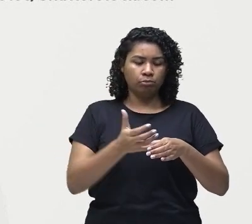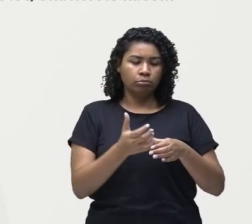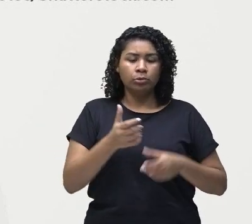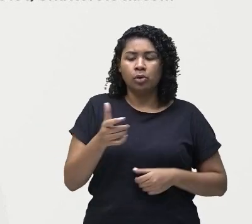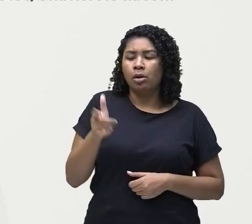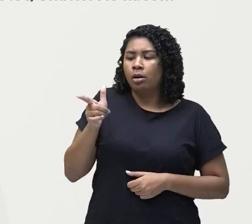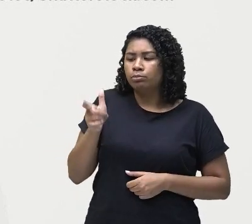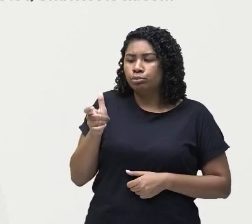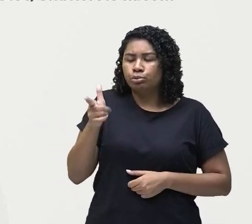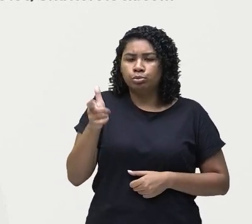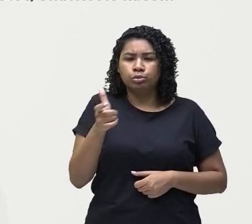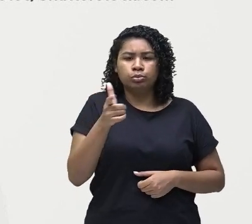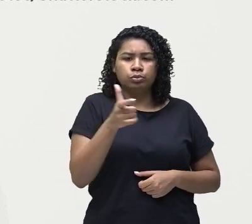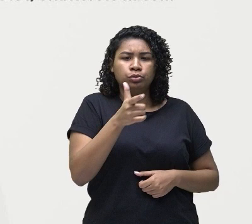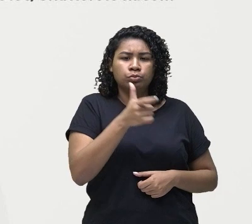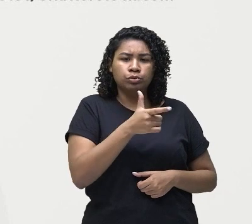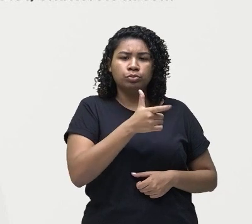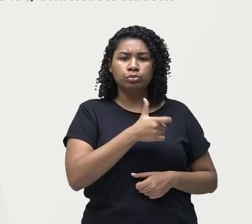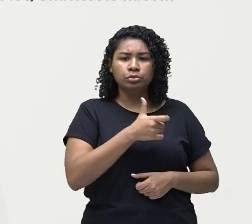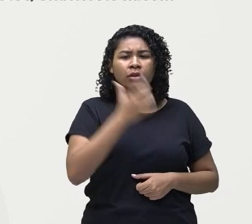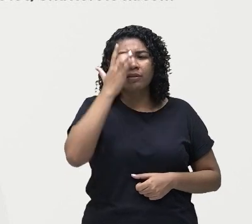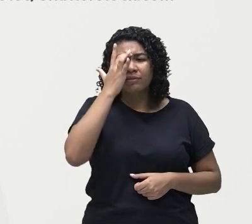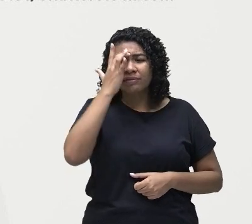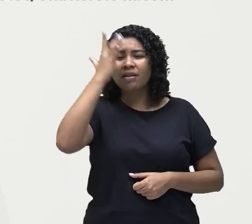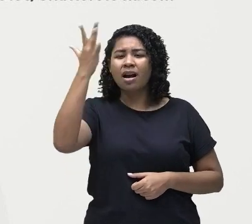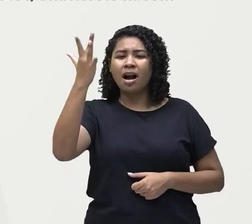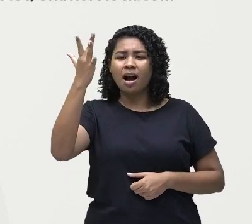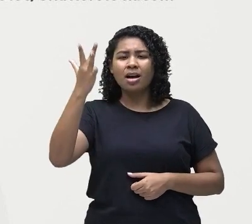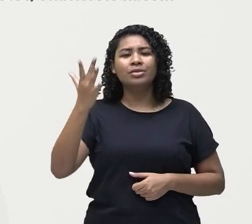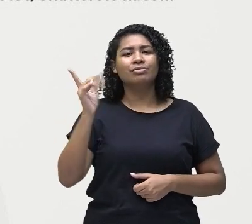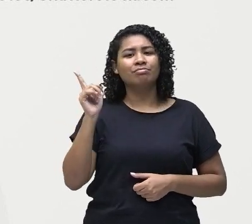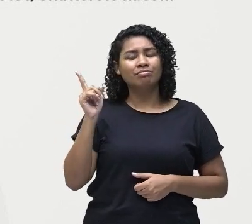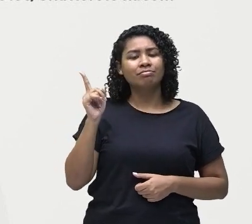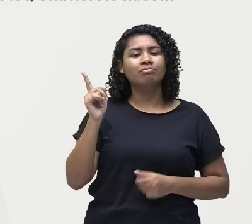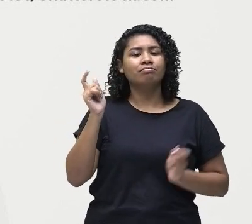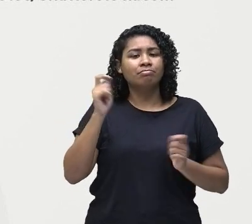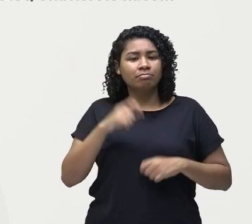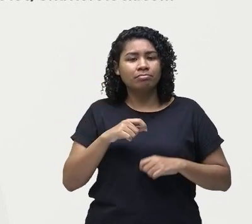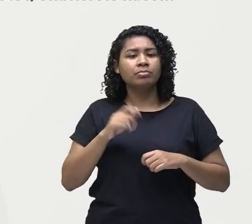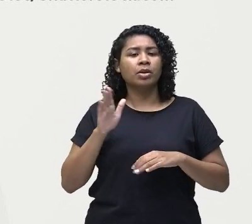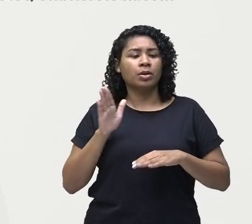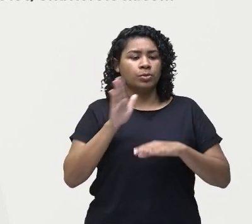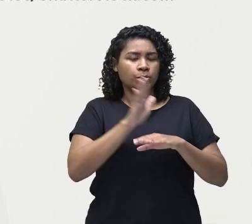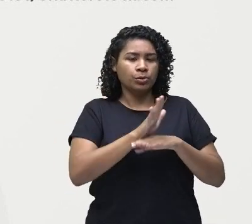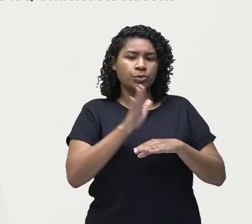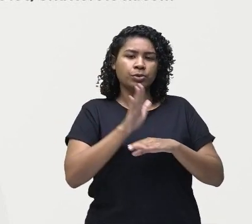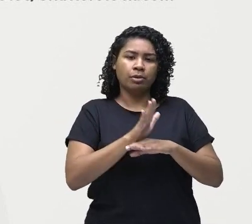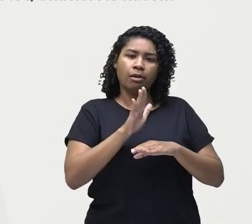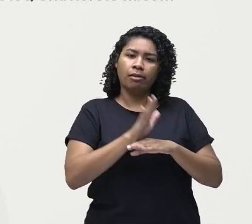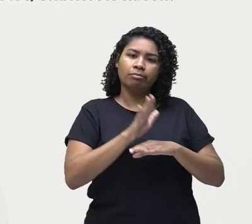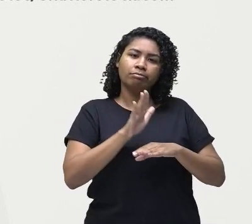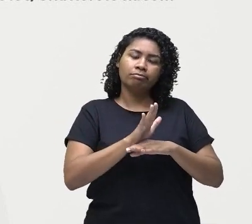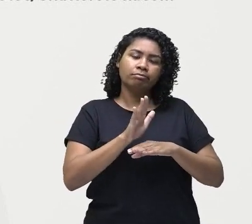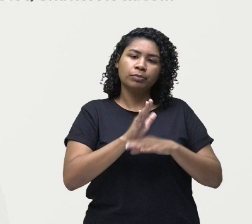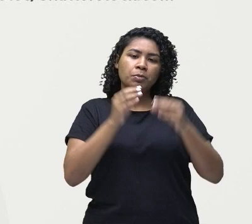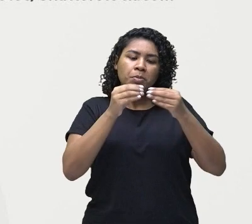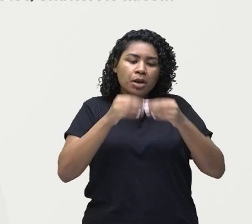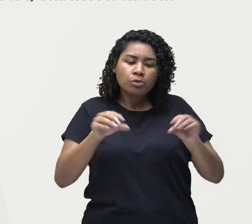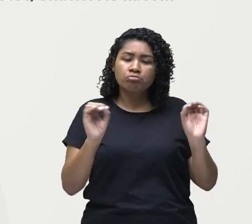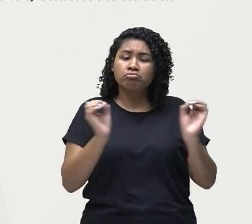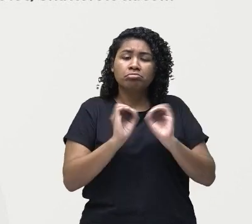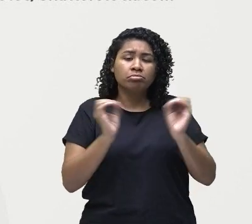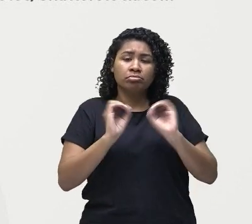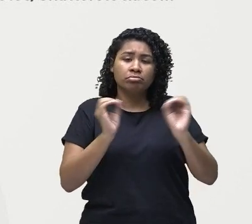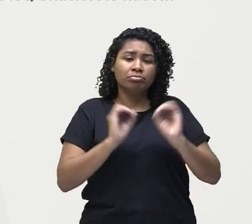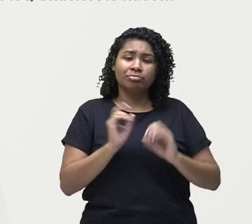Esse aí é um tipo que você não vai afetar a atmosfera, aí não vai produzir